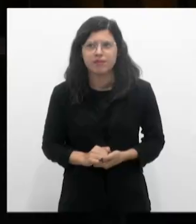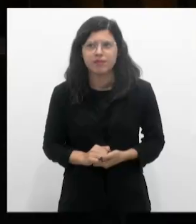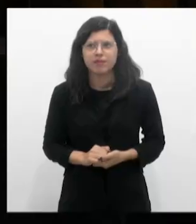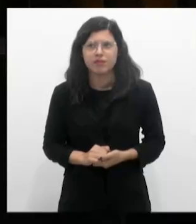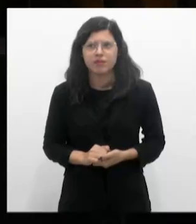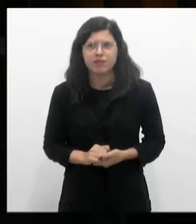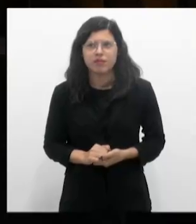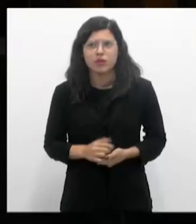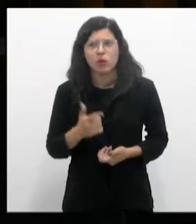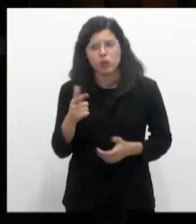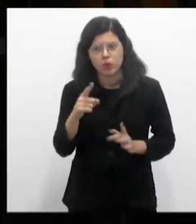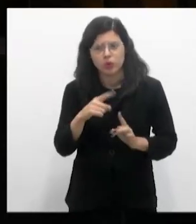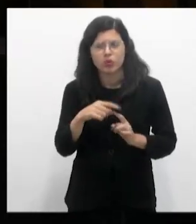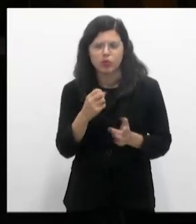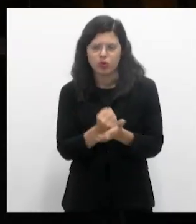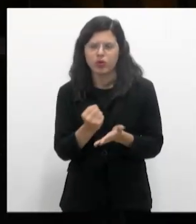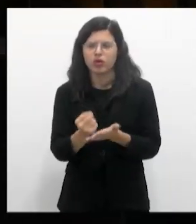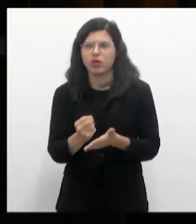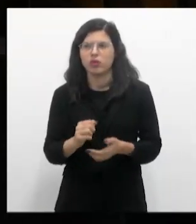outro tipo de contrato.